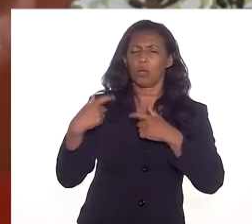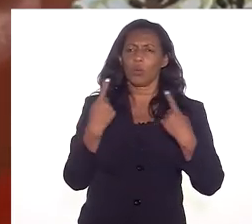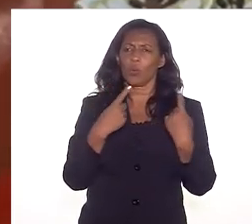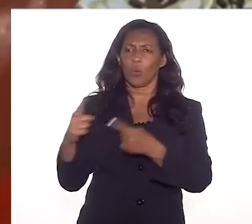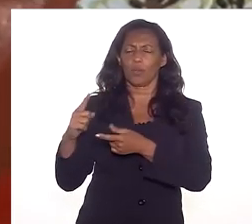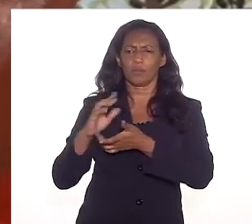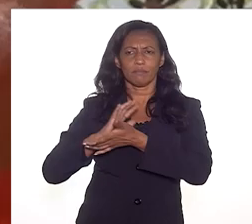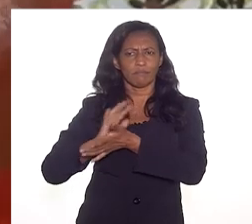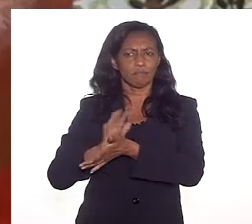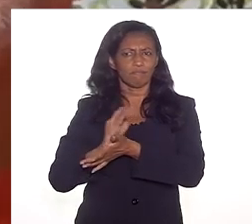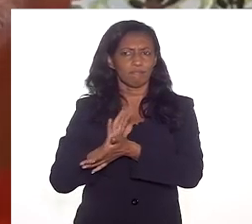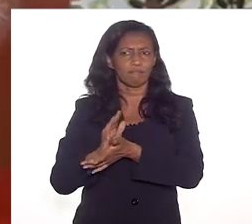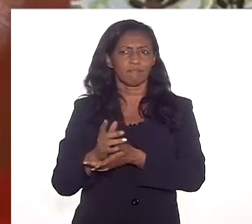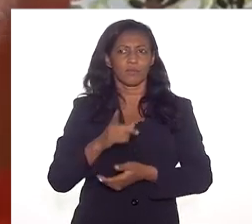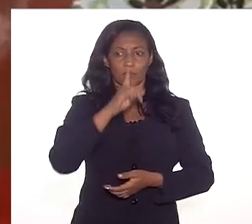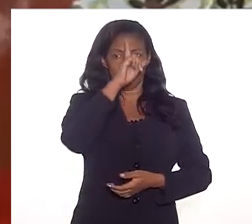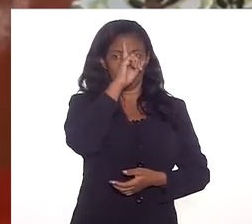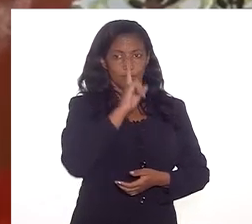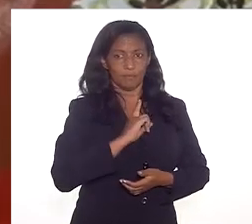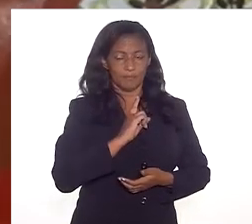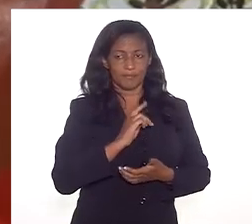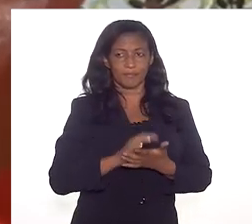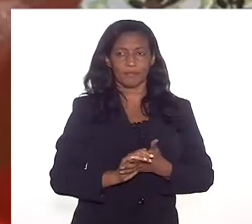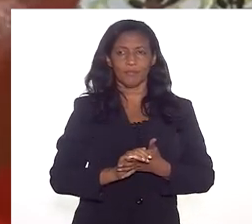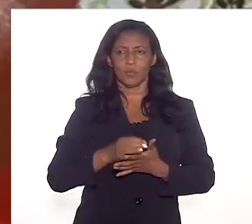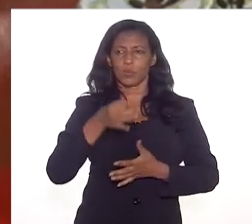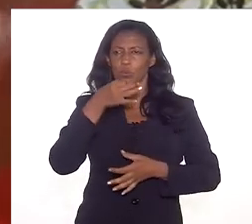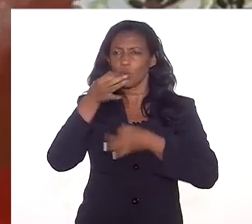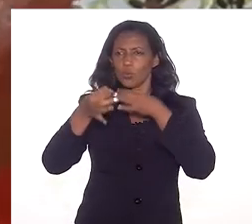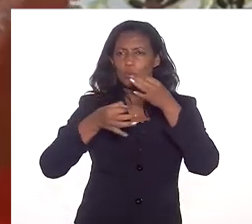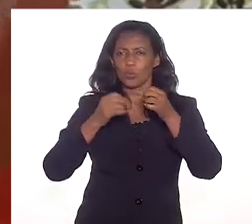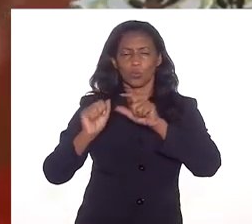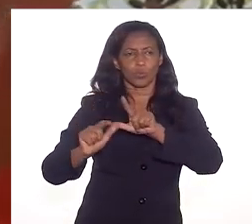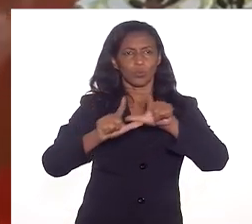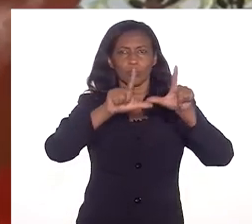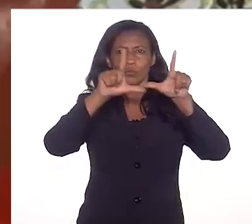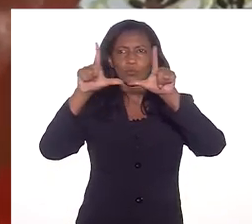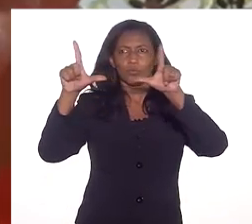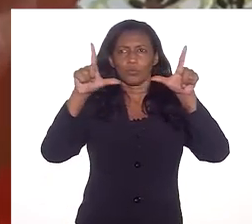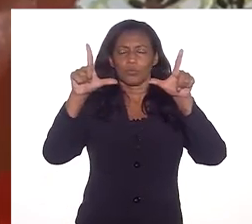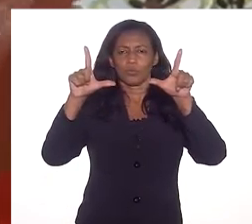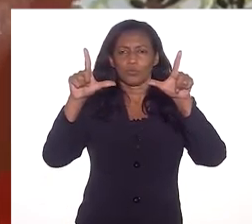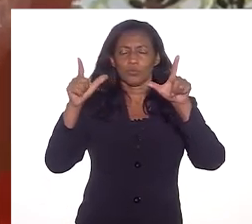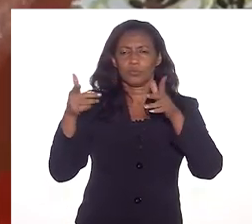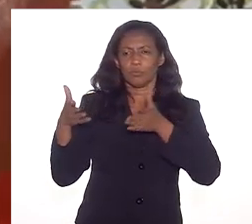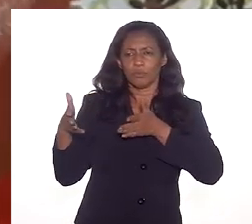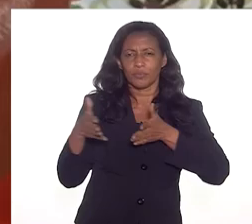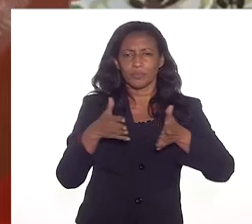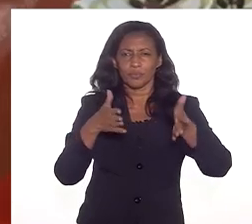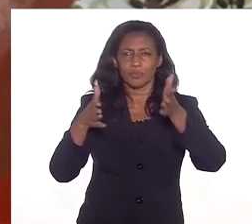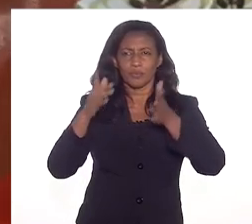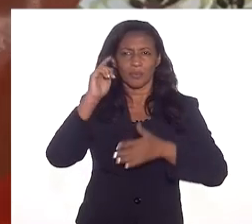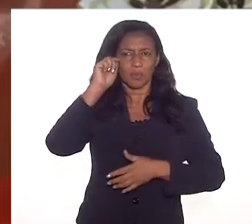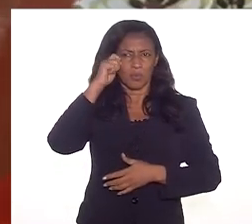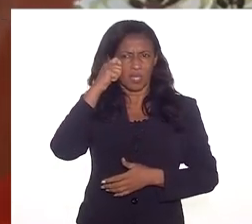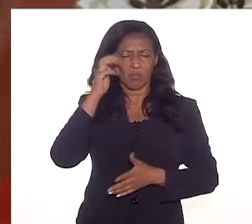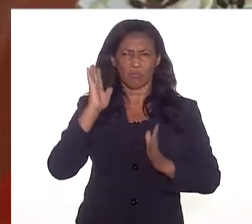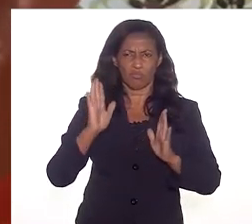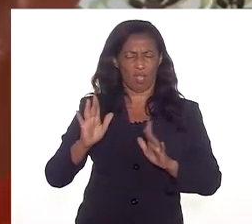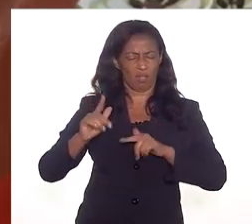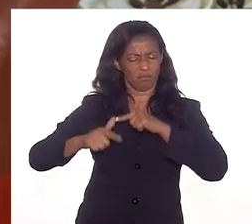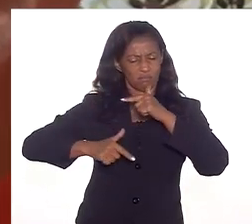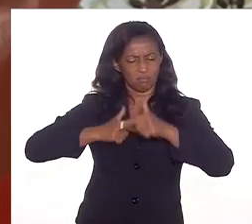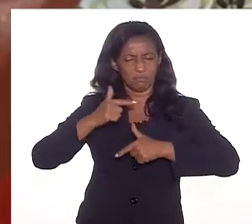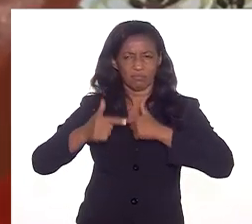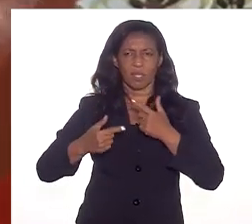várias formas, inclusive com a imagem e com o audiovisual. E a turma do movimento negro já faz isso há